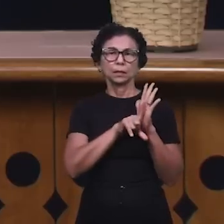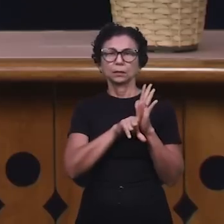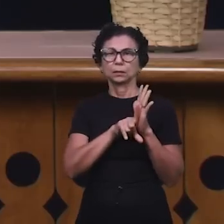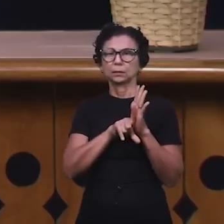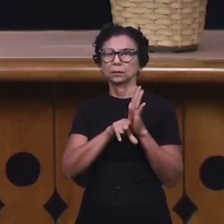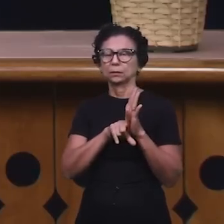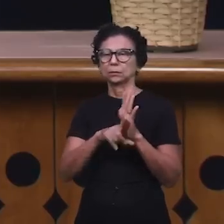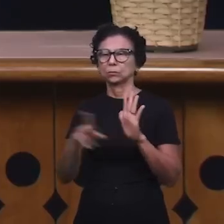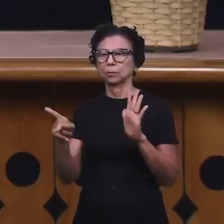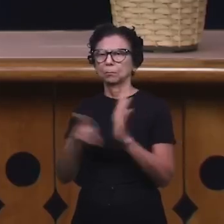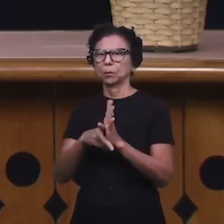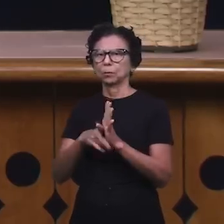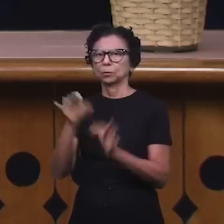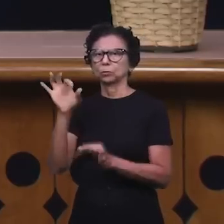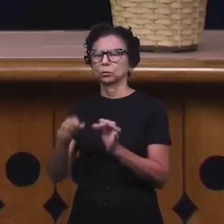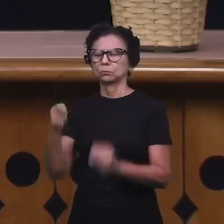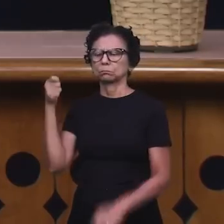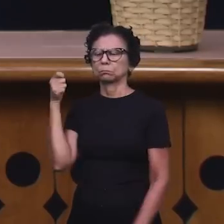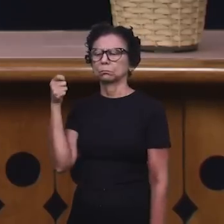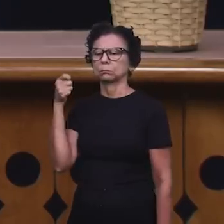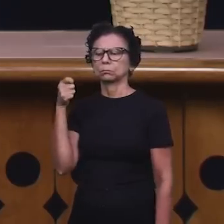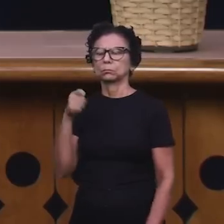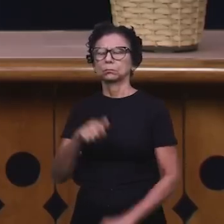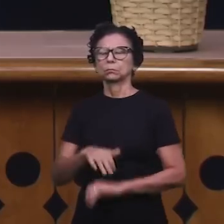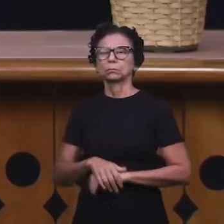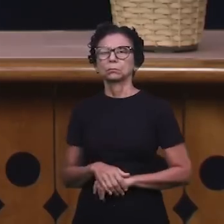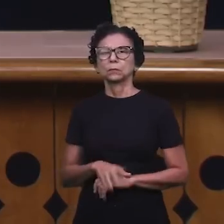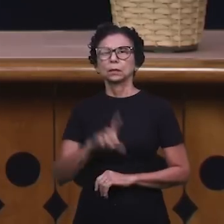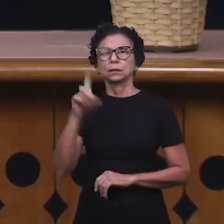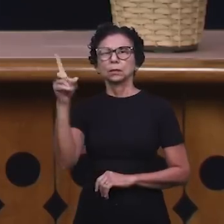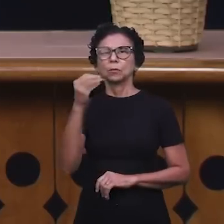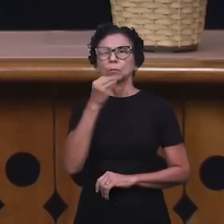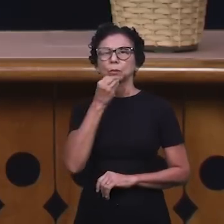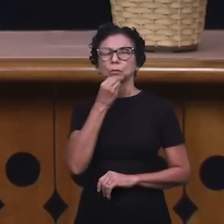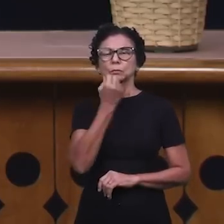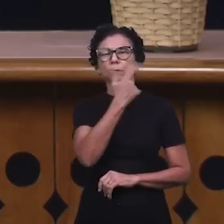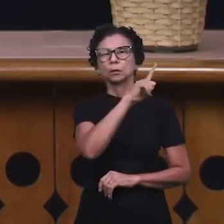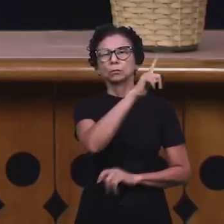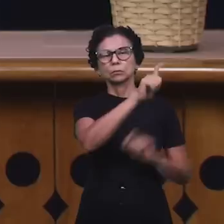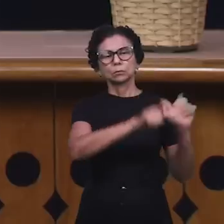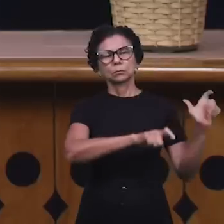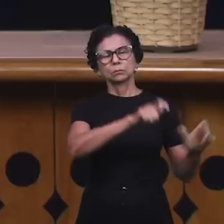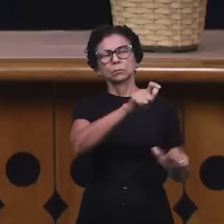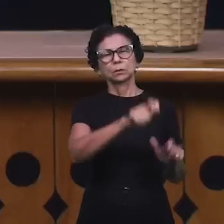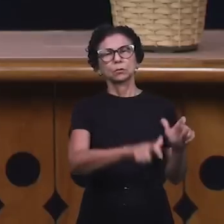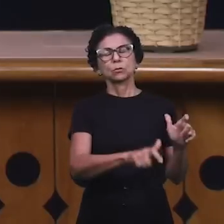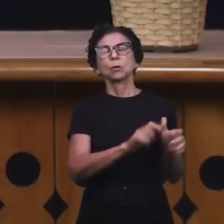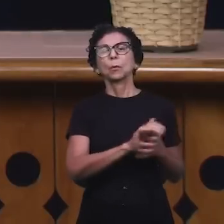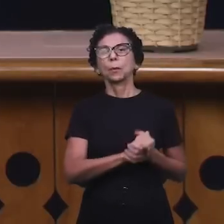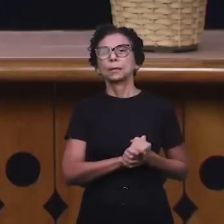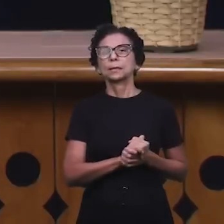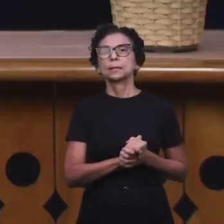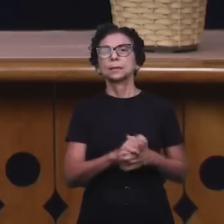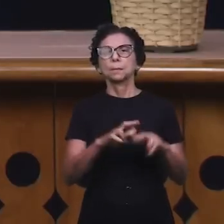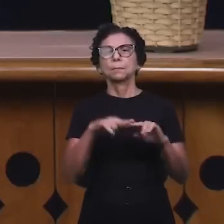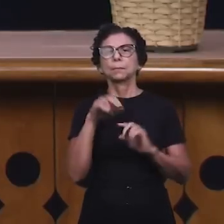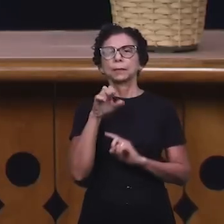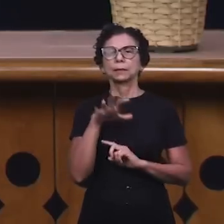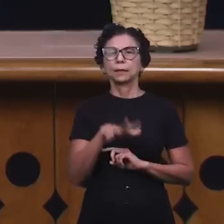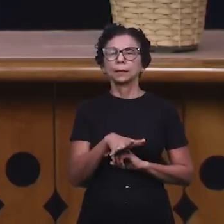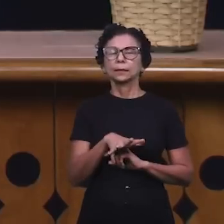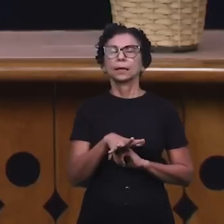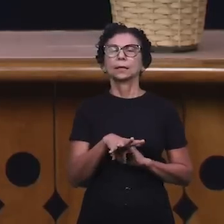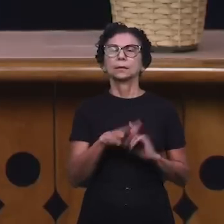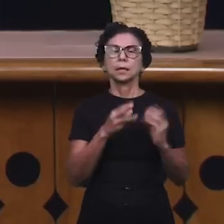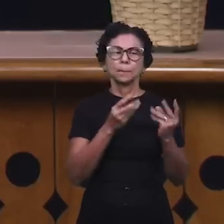justiça, e Deus abriu oportunidade para aqueles que seriam justificados pela fé, pela graça de Deus, sem merecimento,